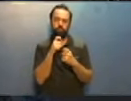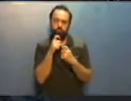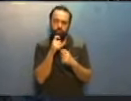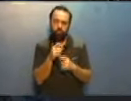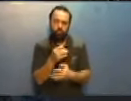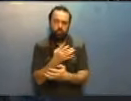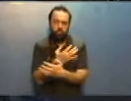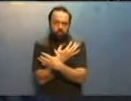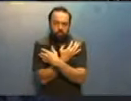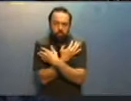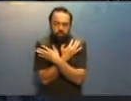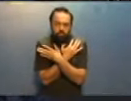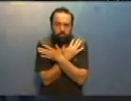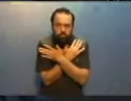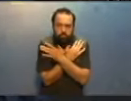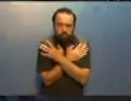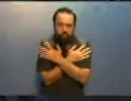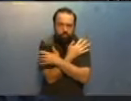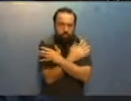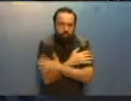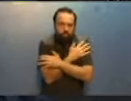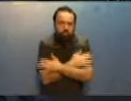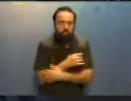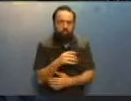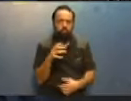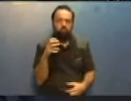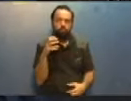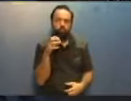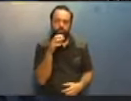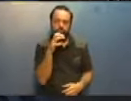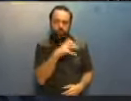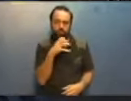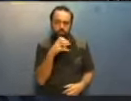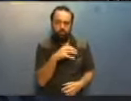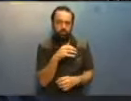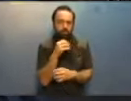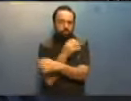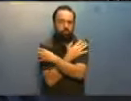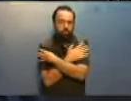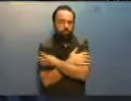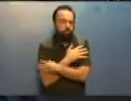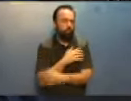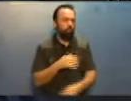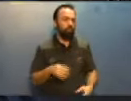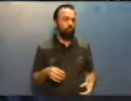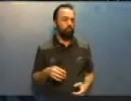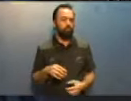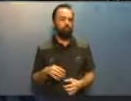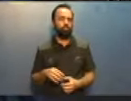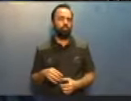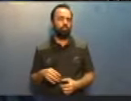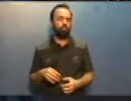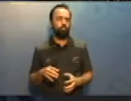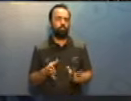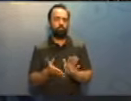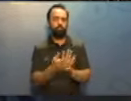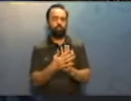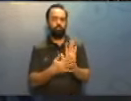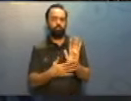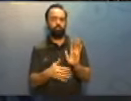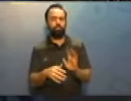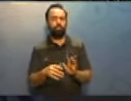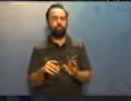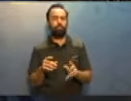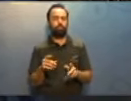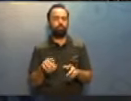no nosso corpo. Para quê? Na tentativa de aquecer o nosso corpo. Especificamente, as mãos e os pés são utilizados com frequência